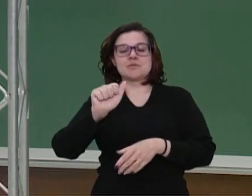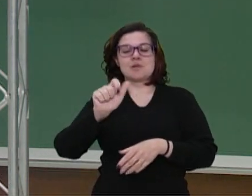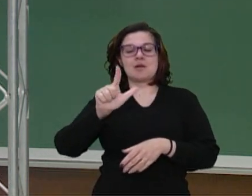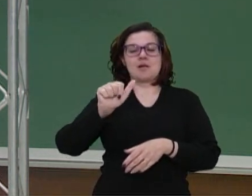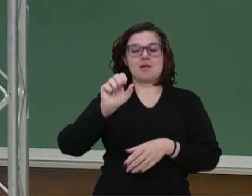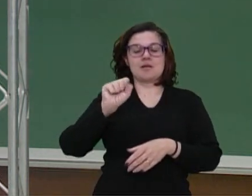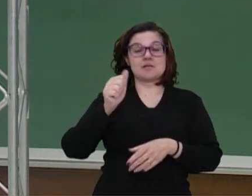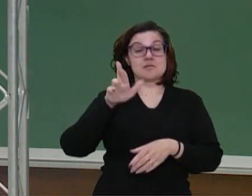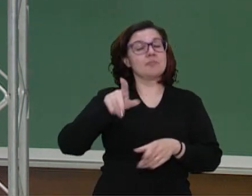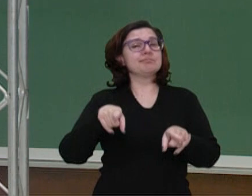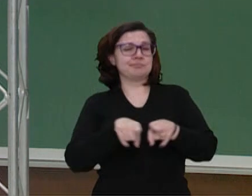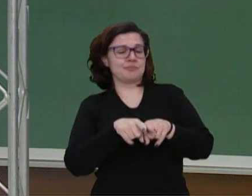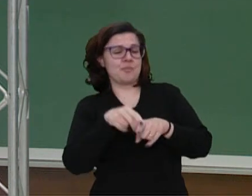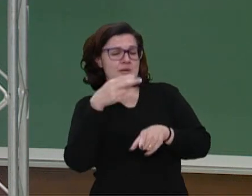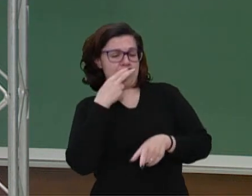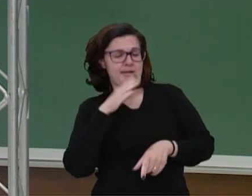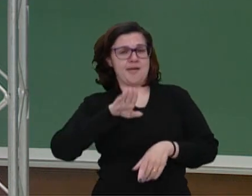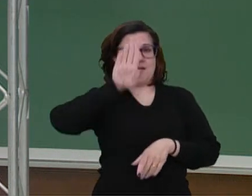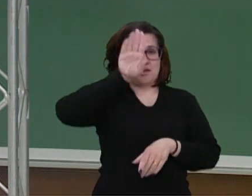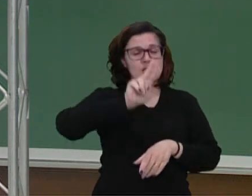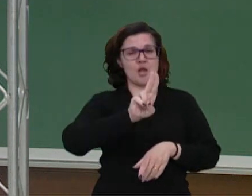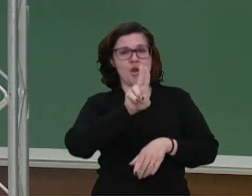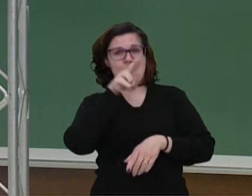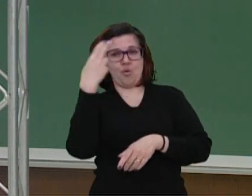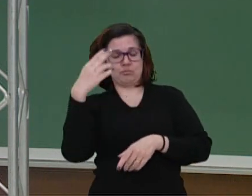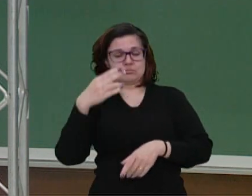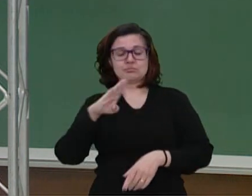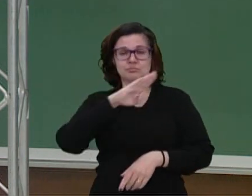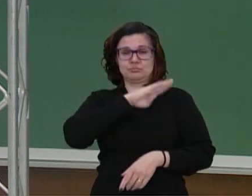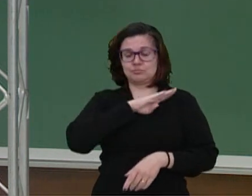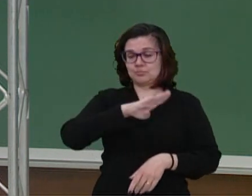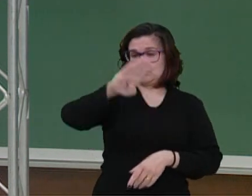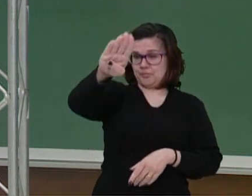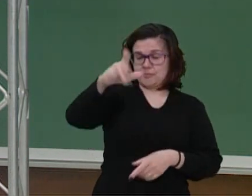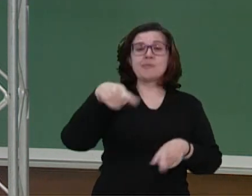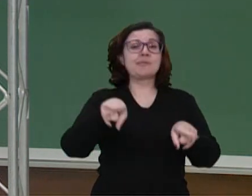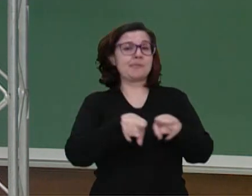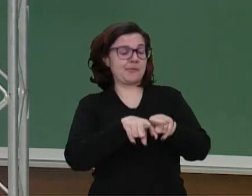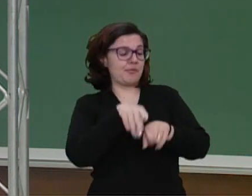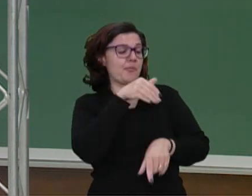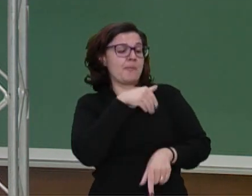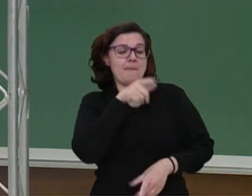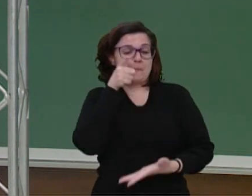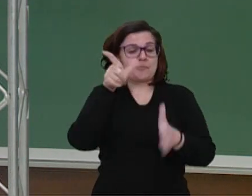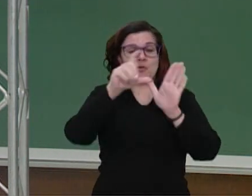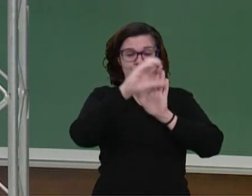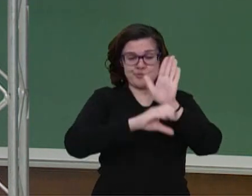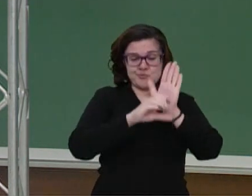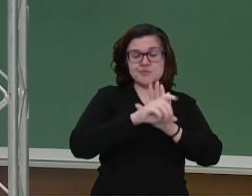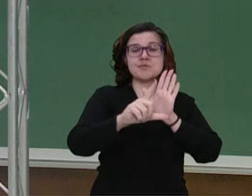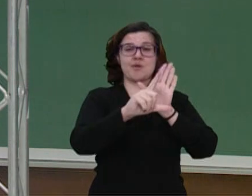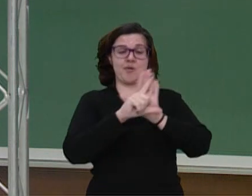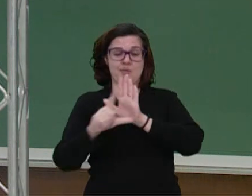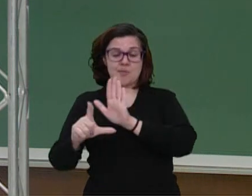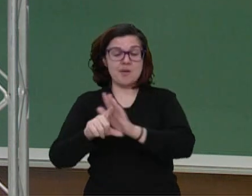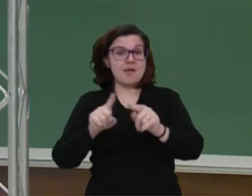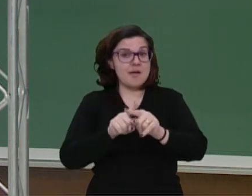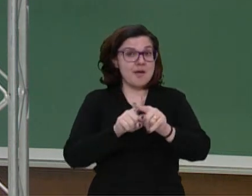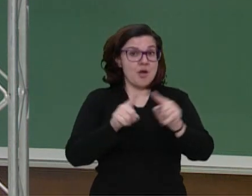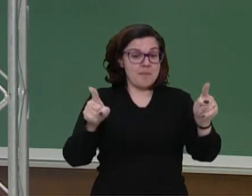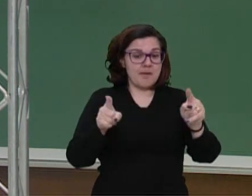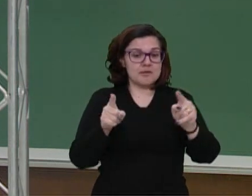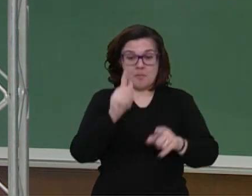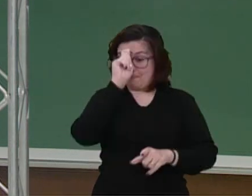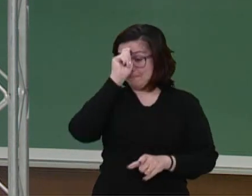como o Hitler mesmo, ou Mussolini, que tinham governos e tinham até legislações, até constituições, mas as suas leis, o